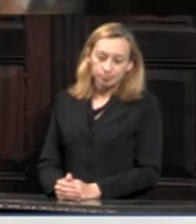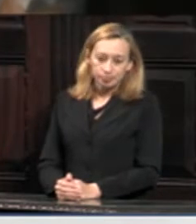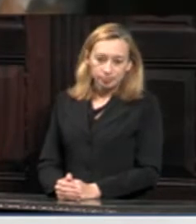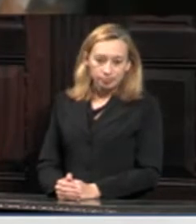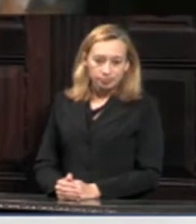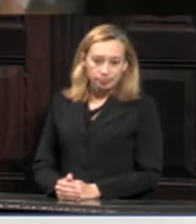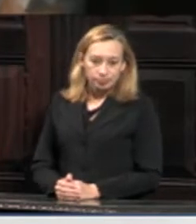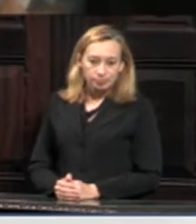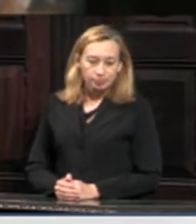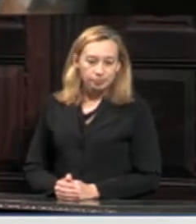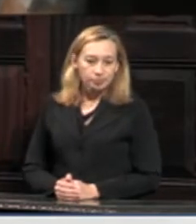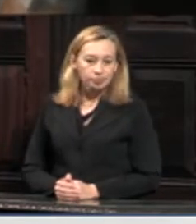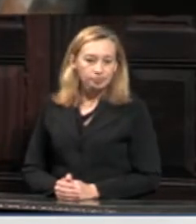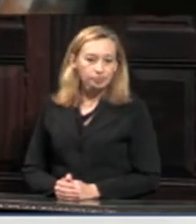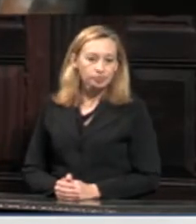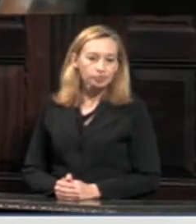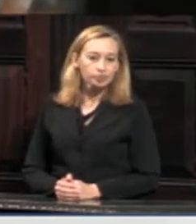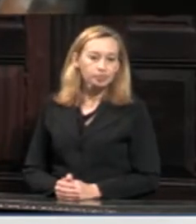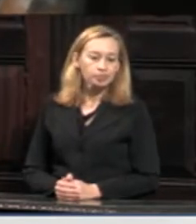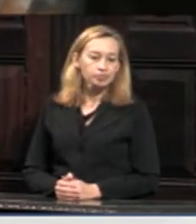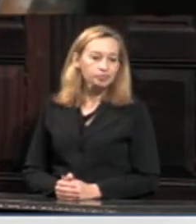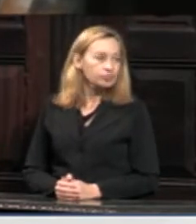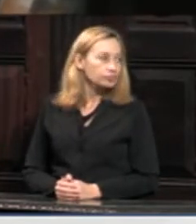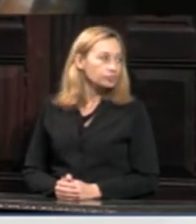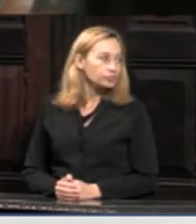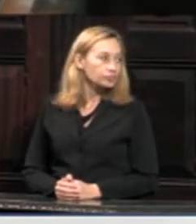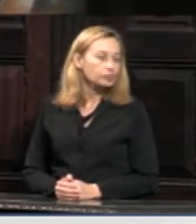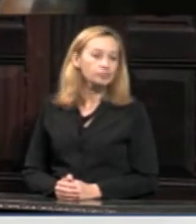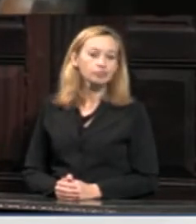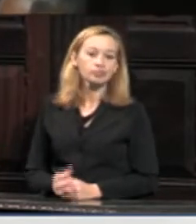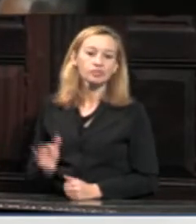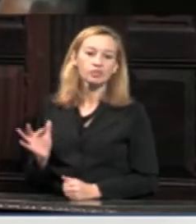Pela Comissão de Orçamentos, Fiscalização,